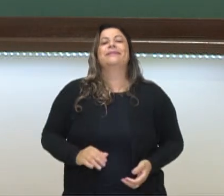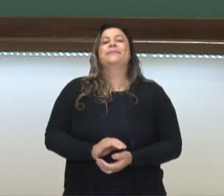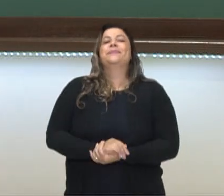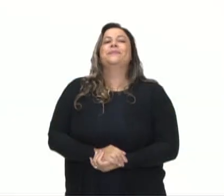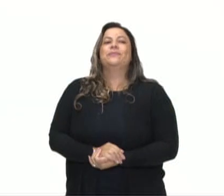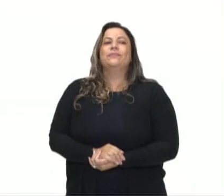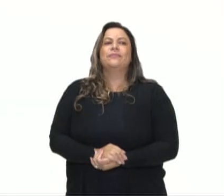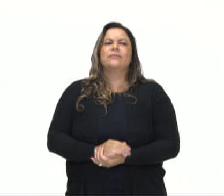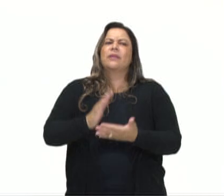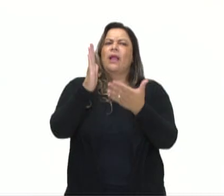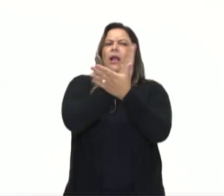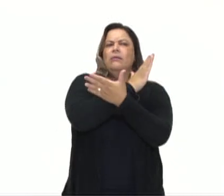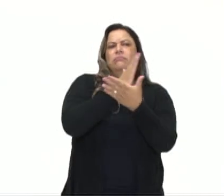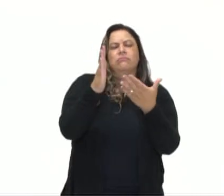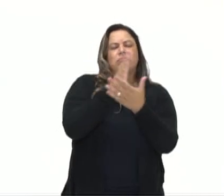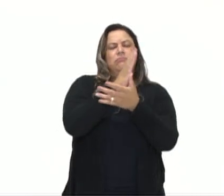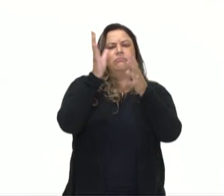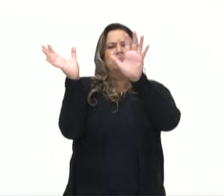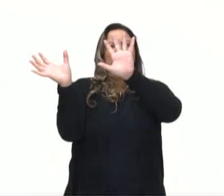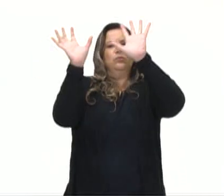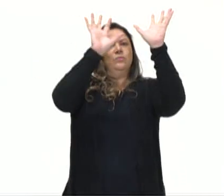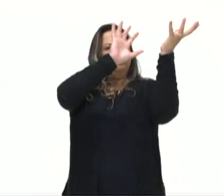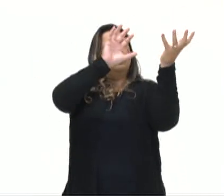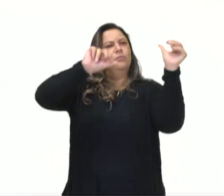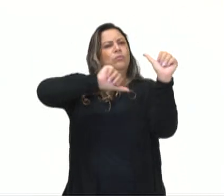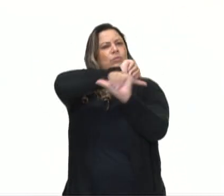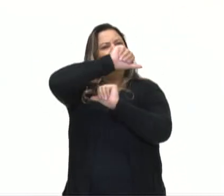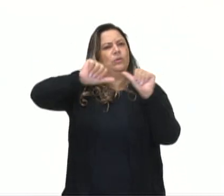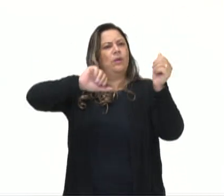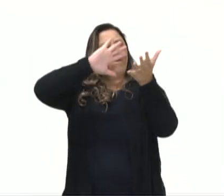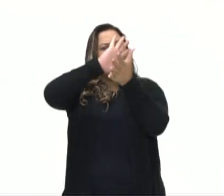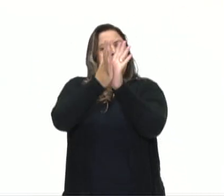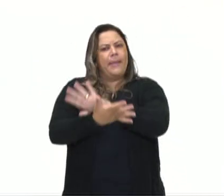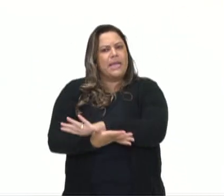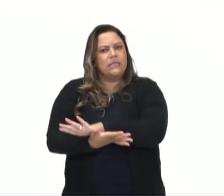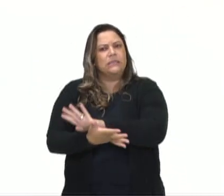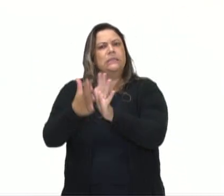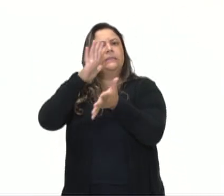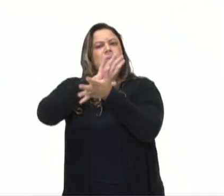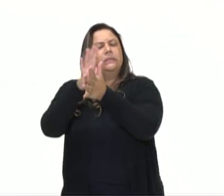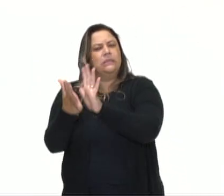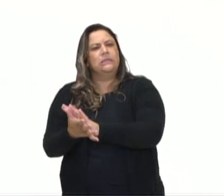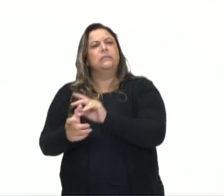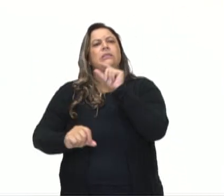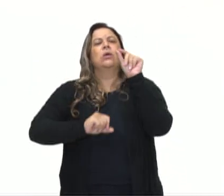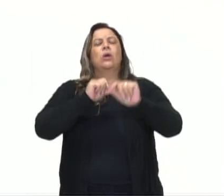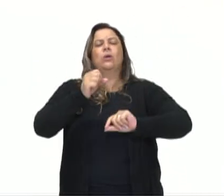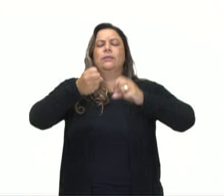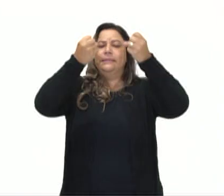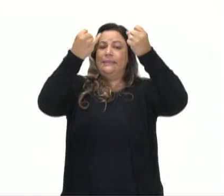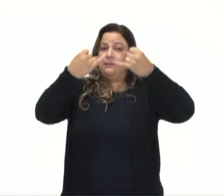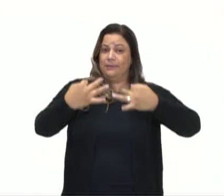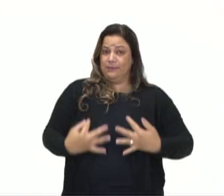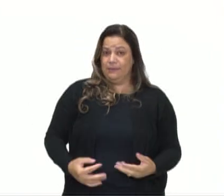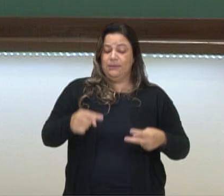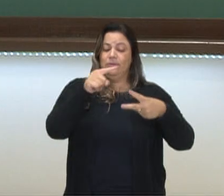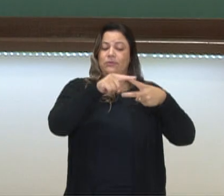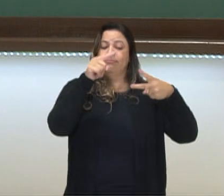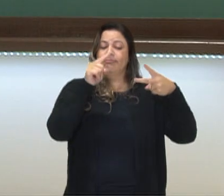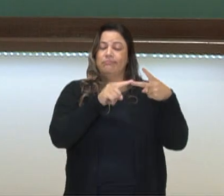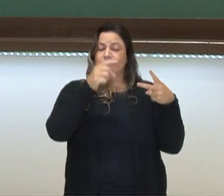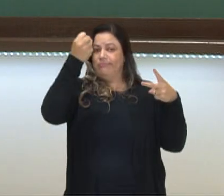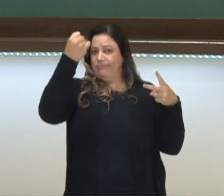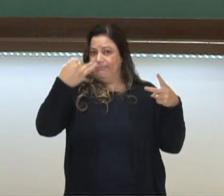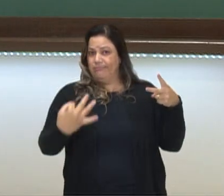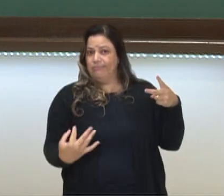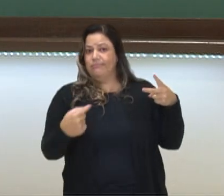ó. Alguns fenômenos climáticos podem causar destruição. Cite e explique 2 desses fenômenos. Então,